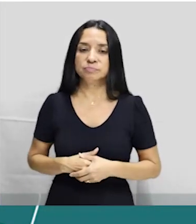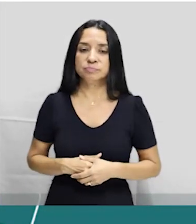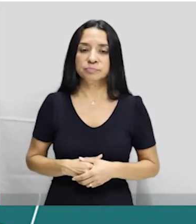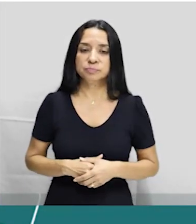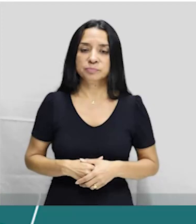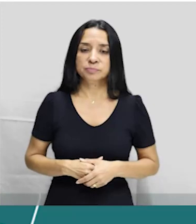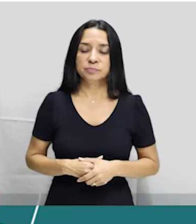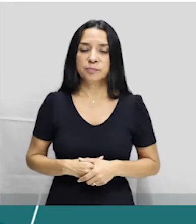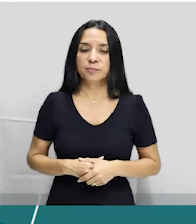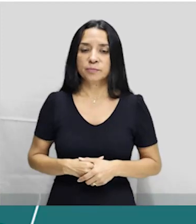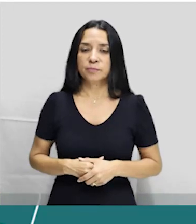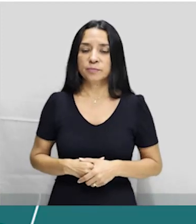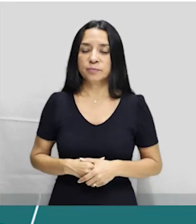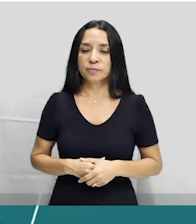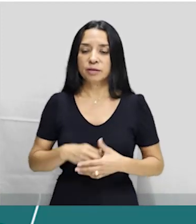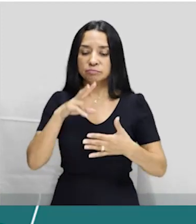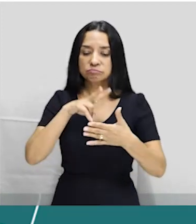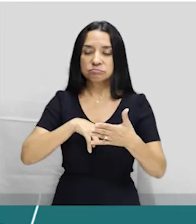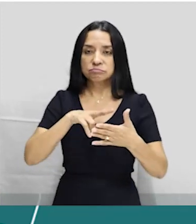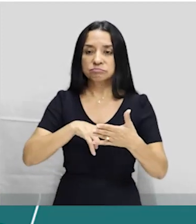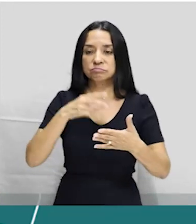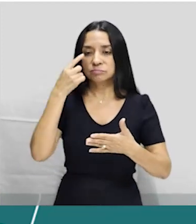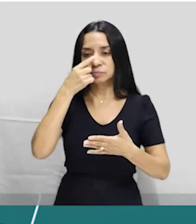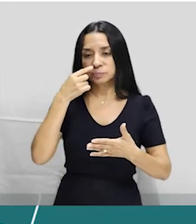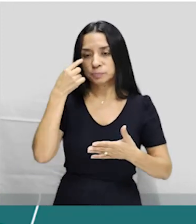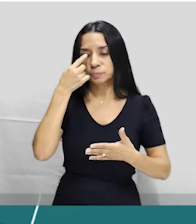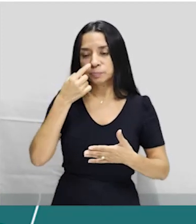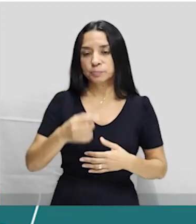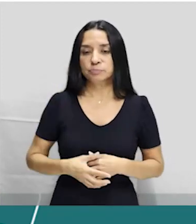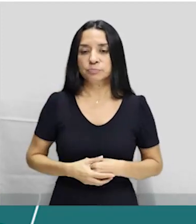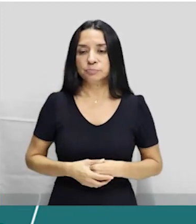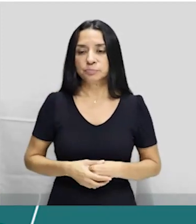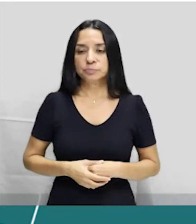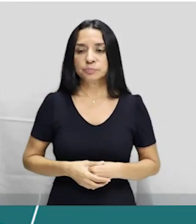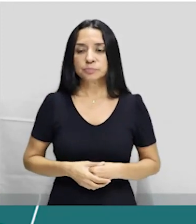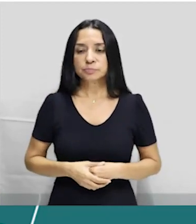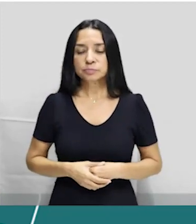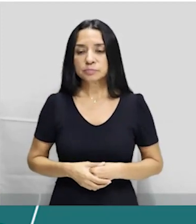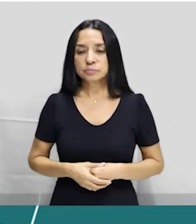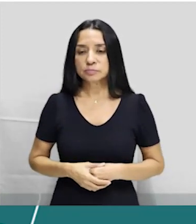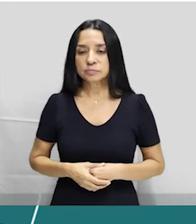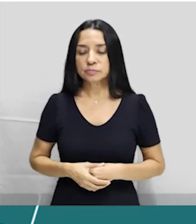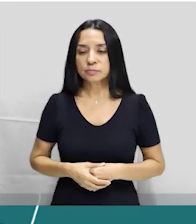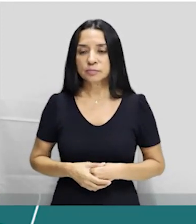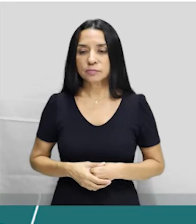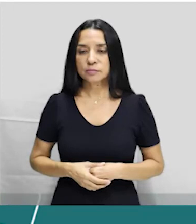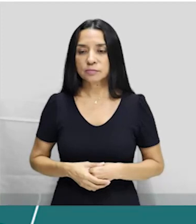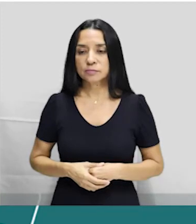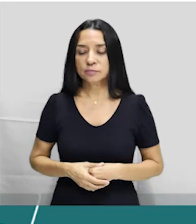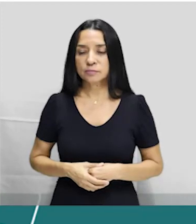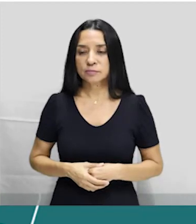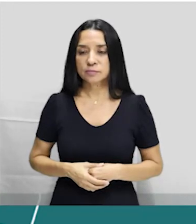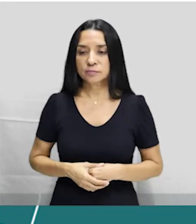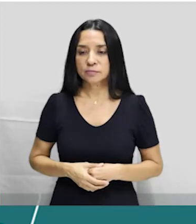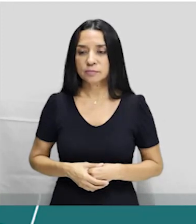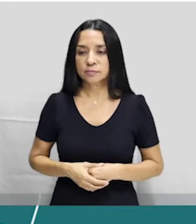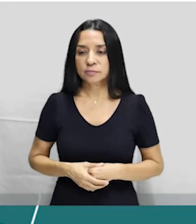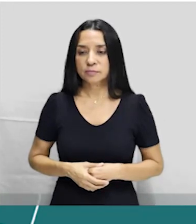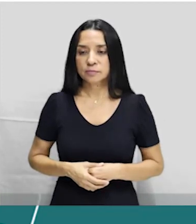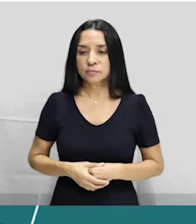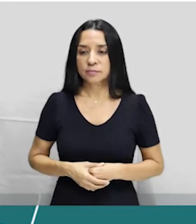uma fiesta se conhecem Ana e Pedro. São